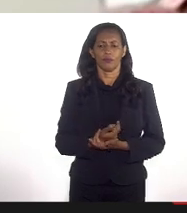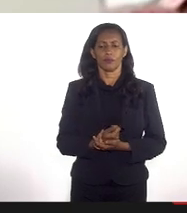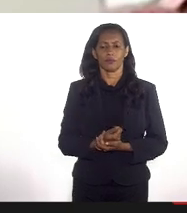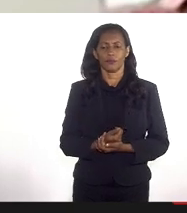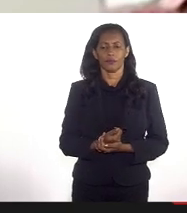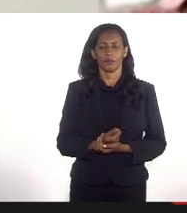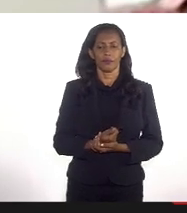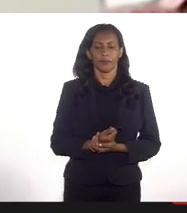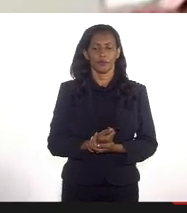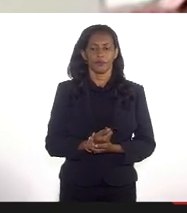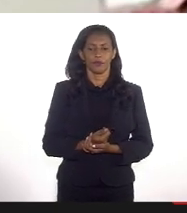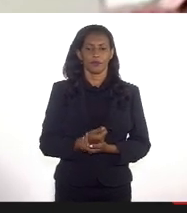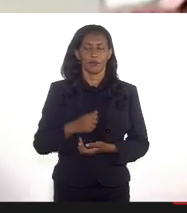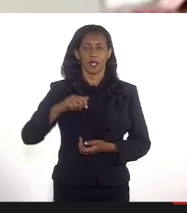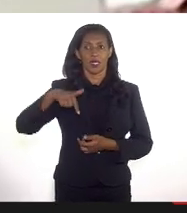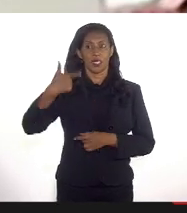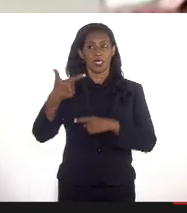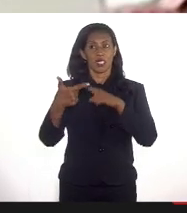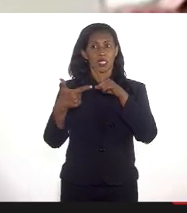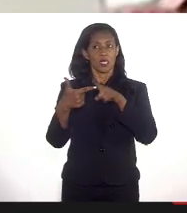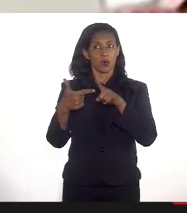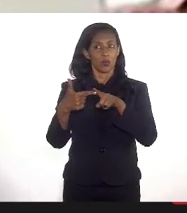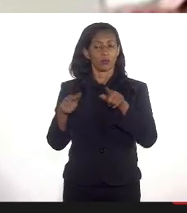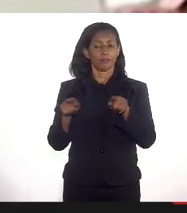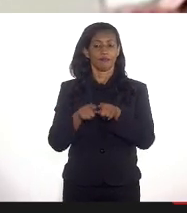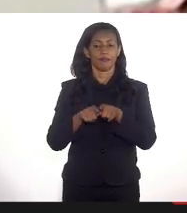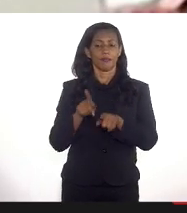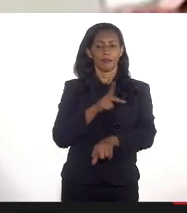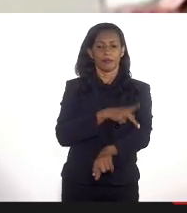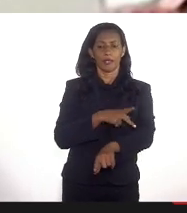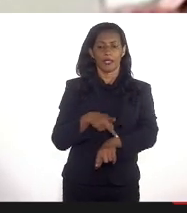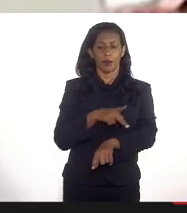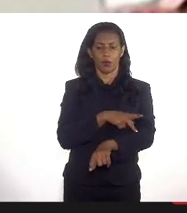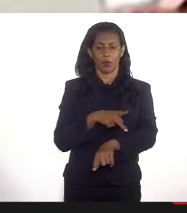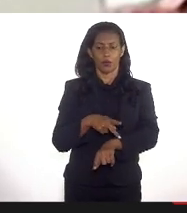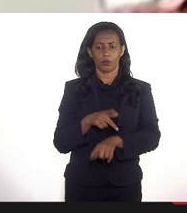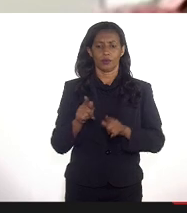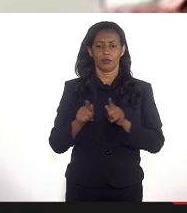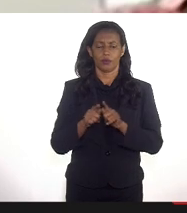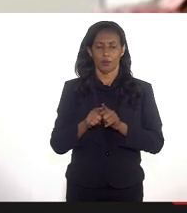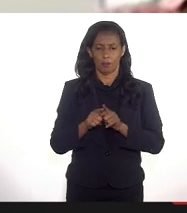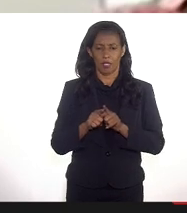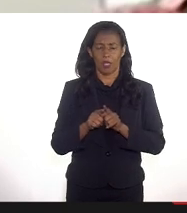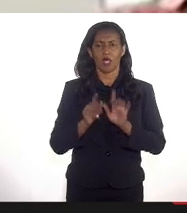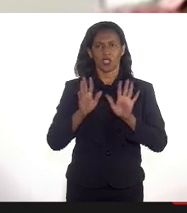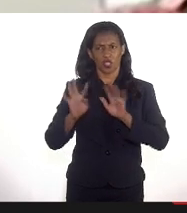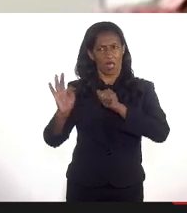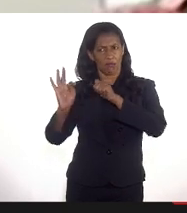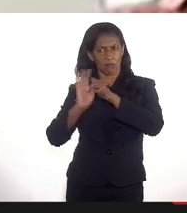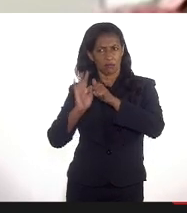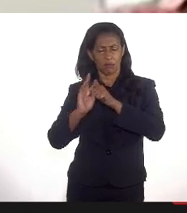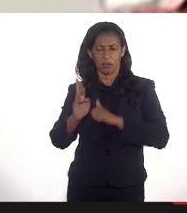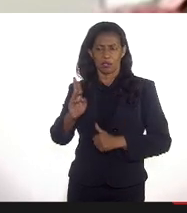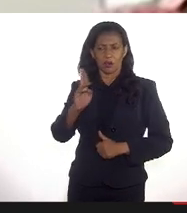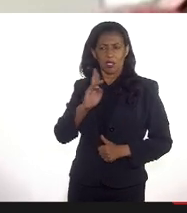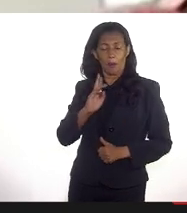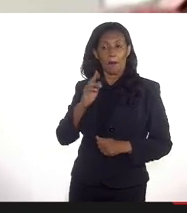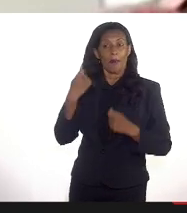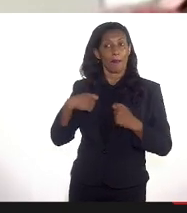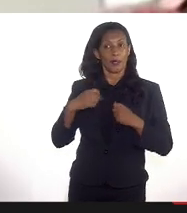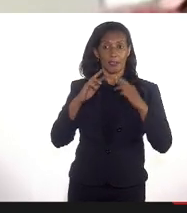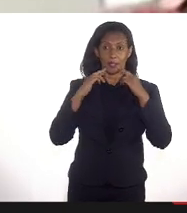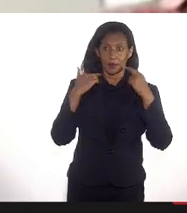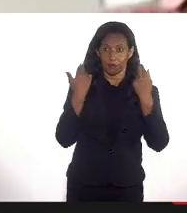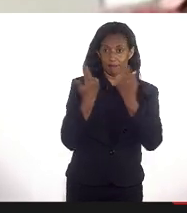segundo, a questão dos pedagogos. A gente até recebeu um retorno recente da FAETEC, mas que acho que era importante colocar aqui para o conjunto da